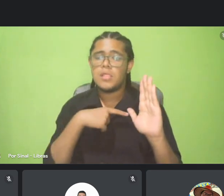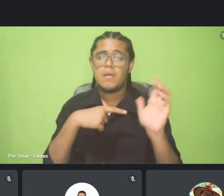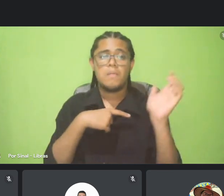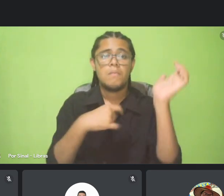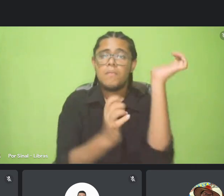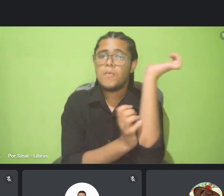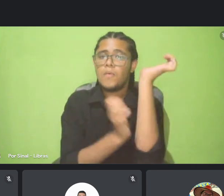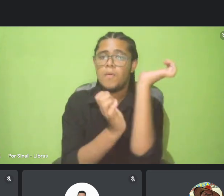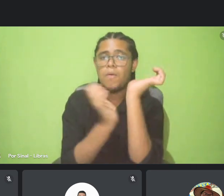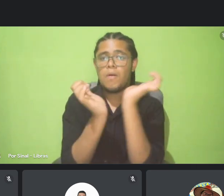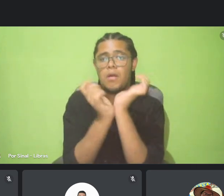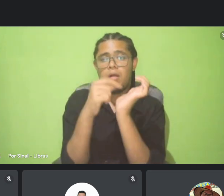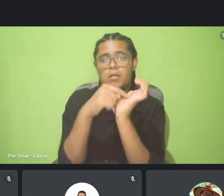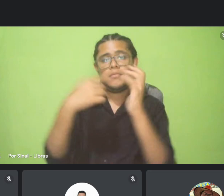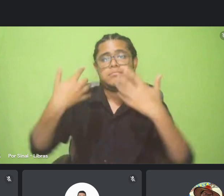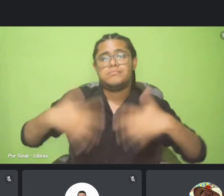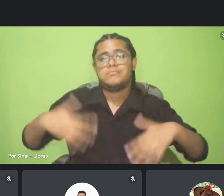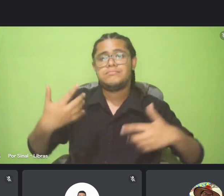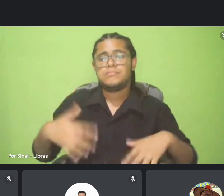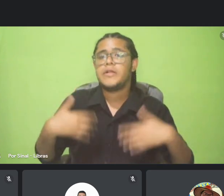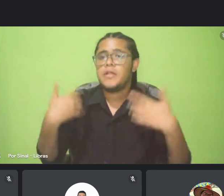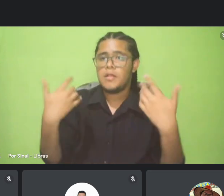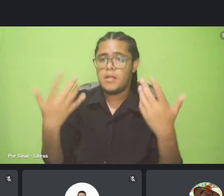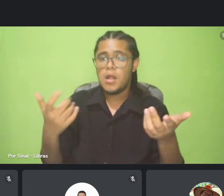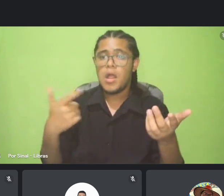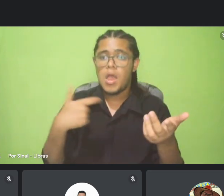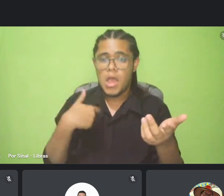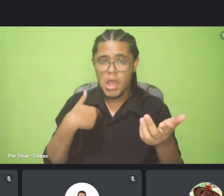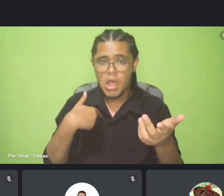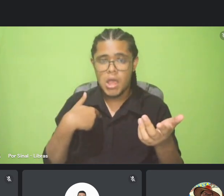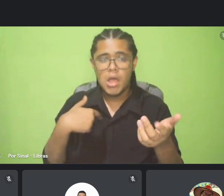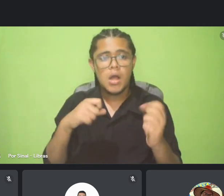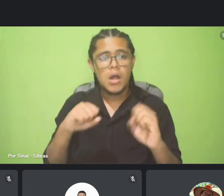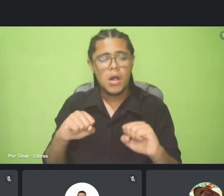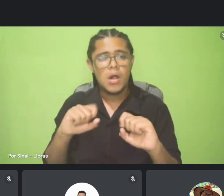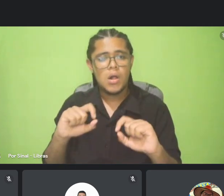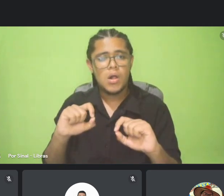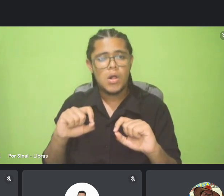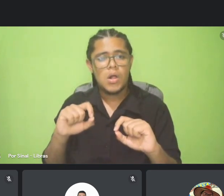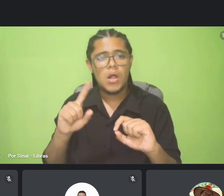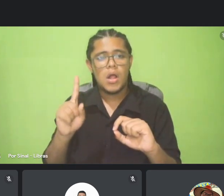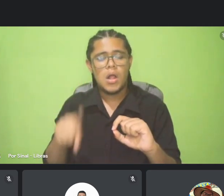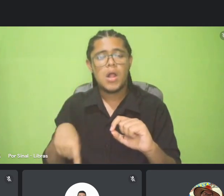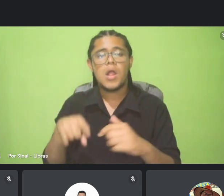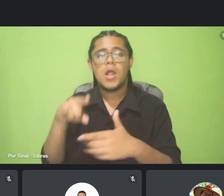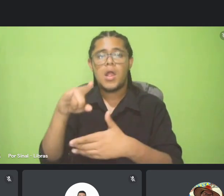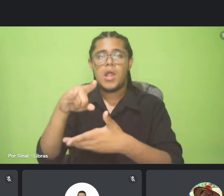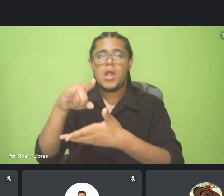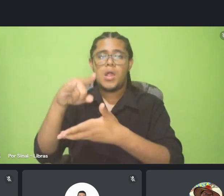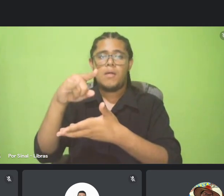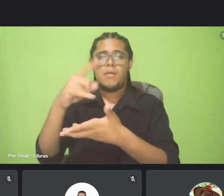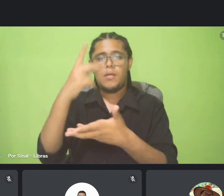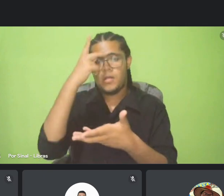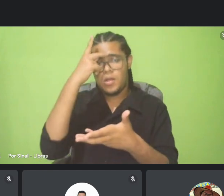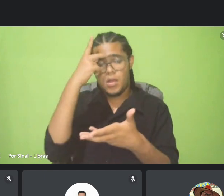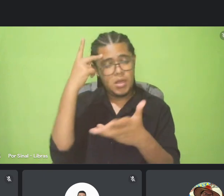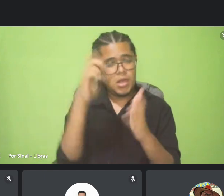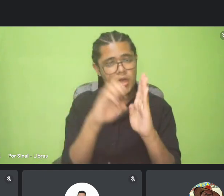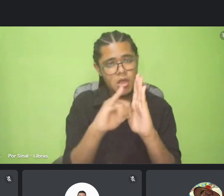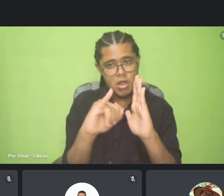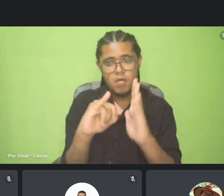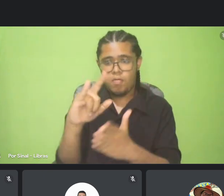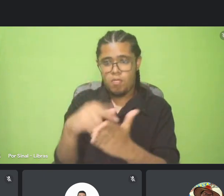branca. Eu posso contratar uma pessoa negra para ser o proponente do edital e fazer tudo para mim. Então, no caso do